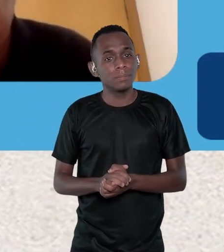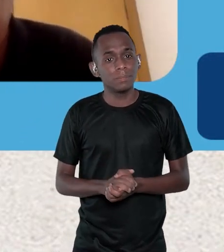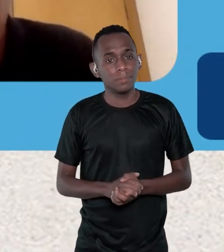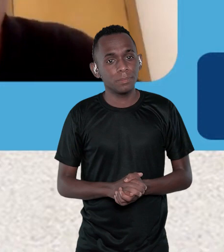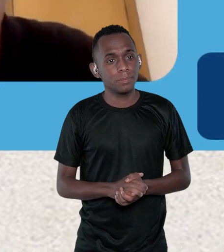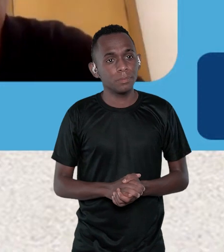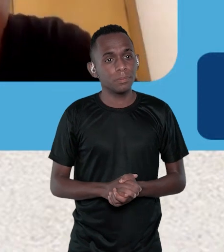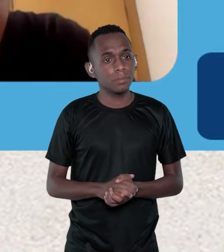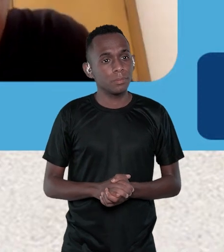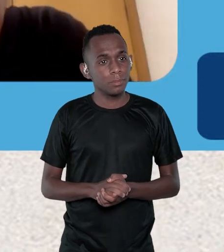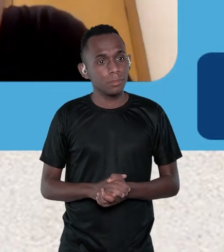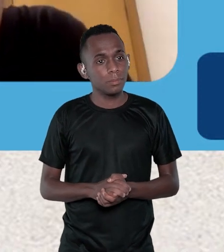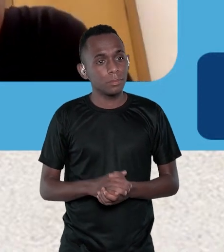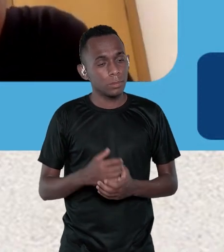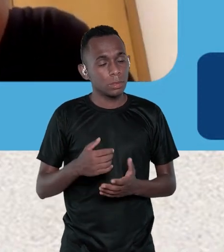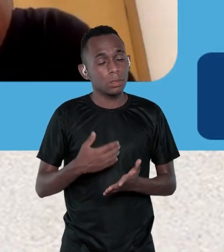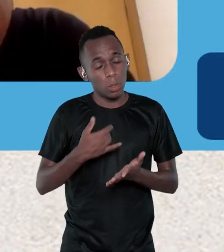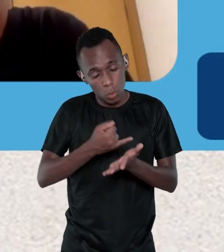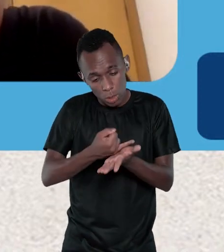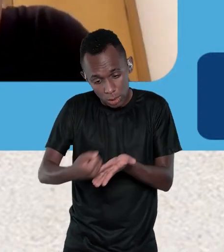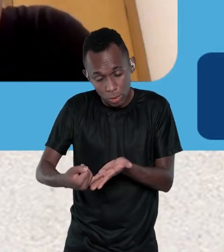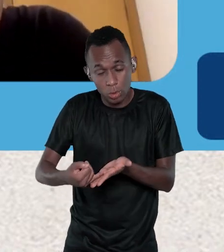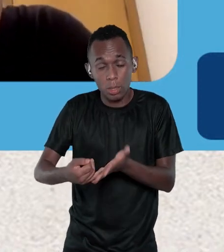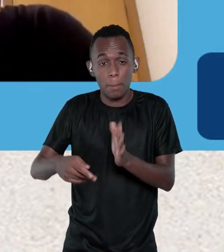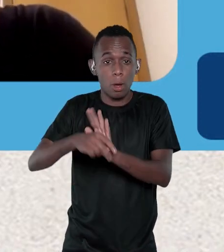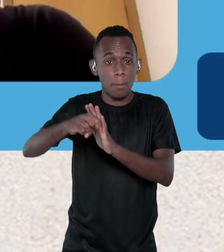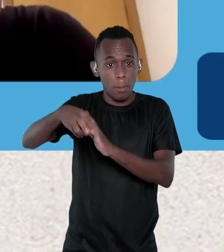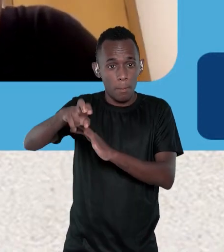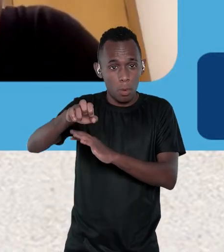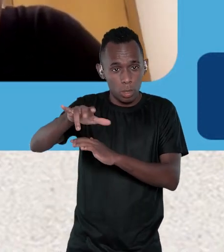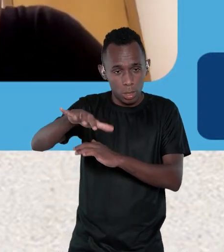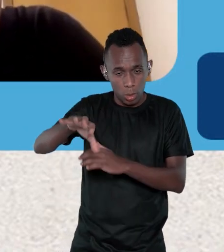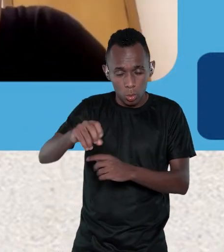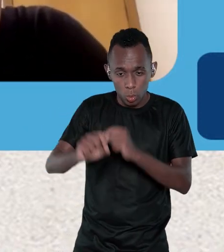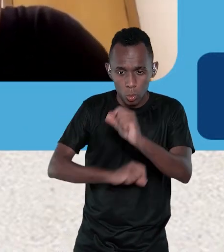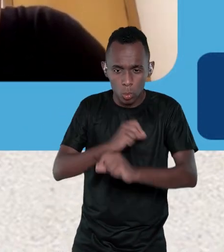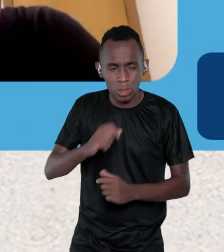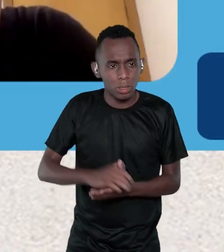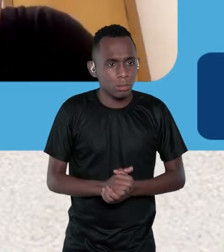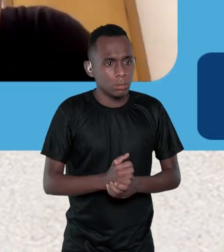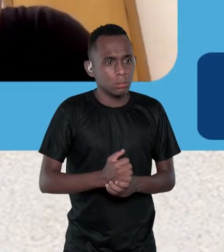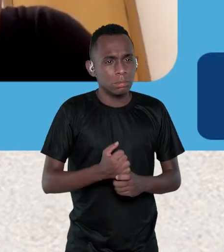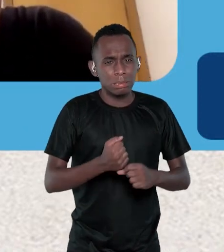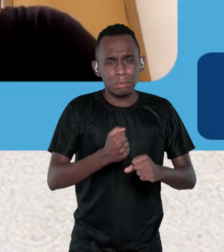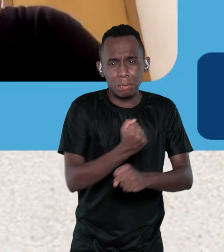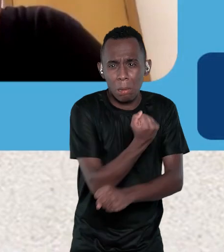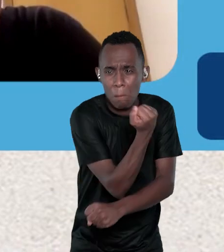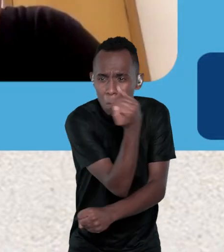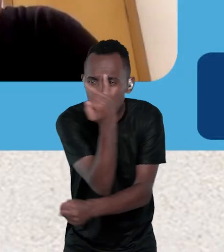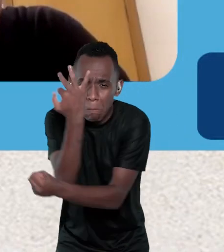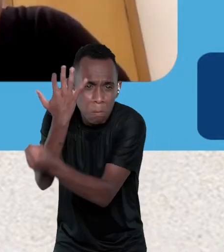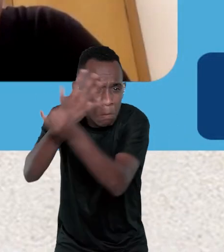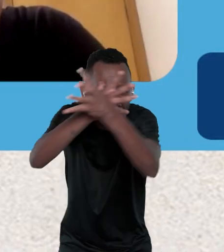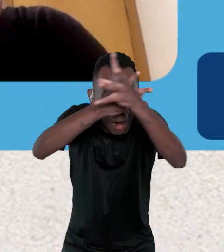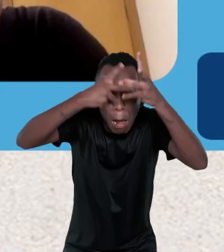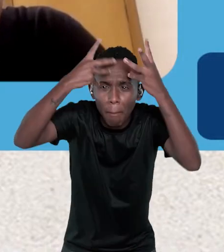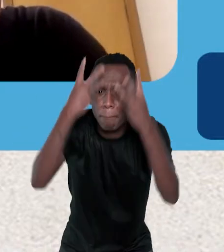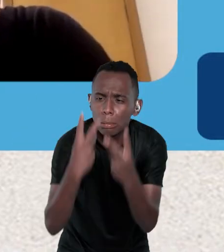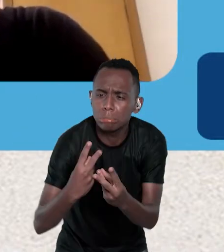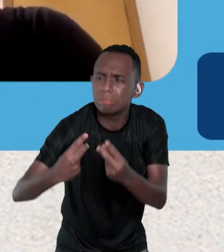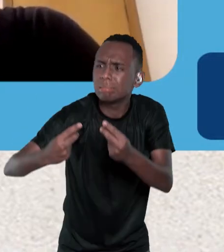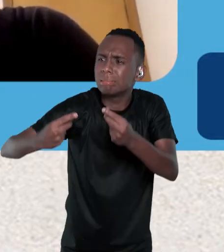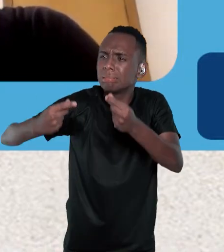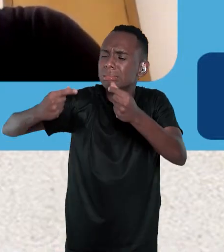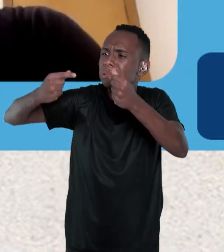está na minha mão, né? Ah, não, achei que você quisesse falar. Aí está aqui a introdução feita pelo Murilo, ele diz: